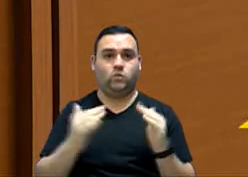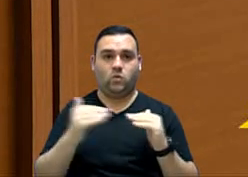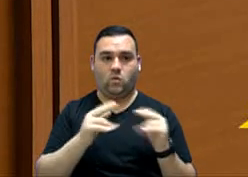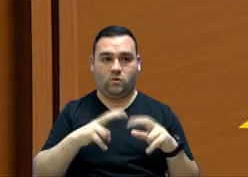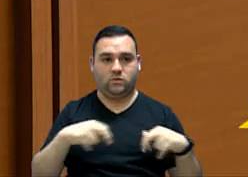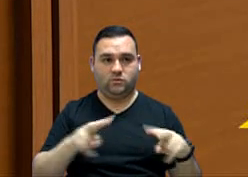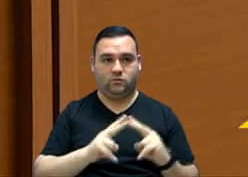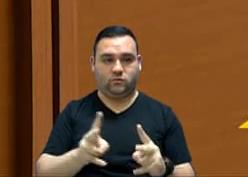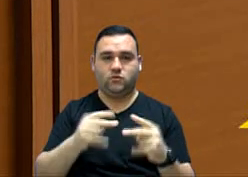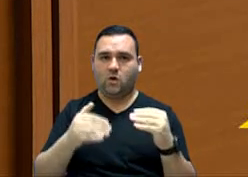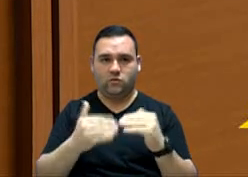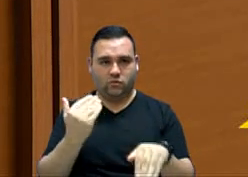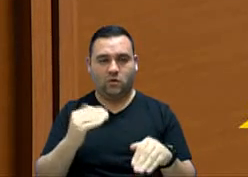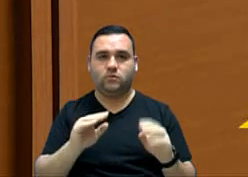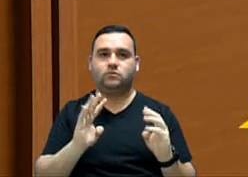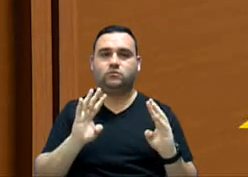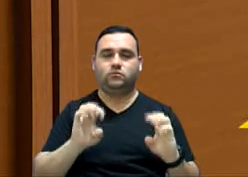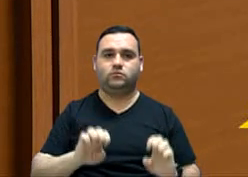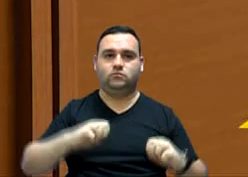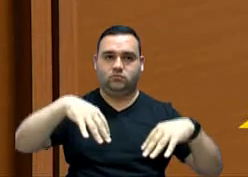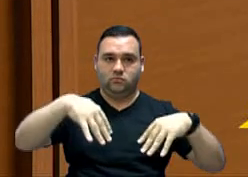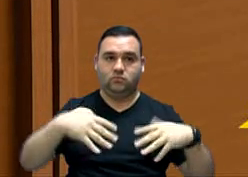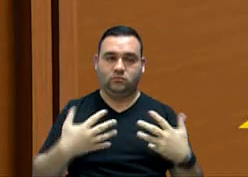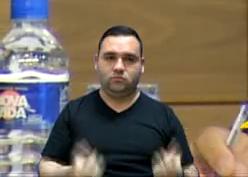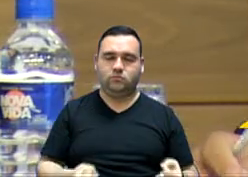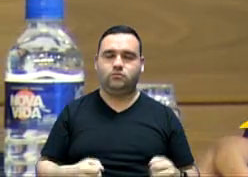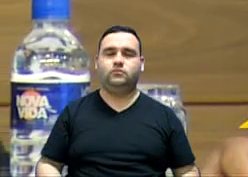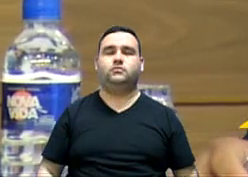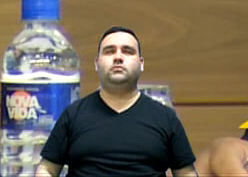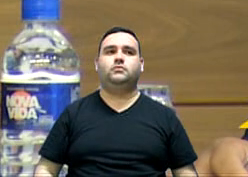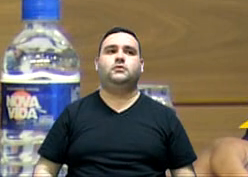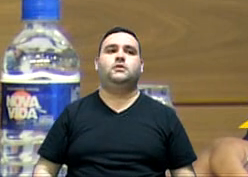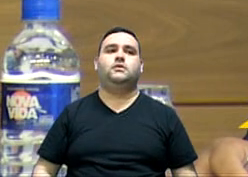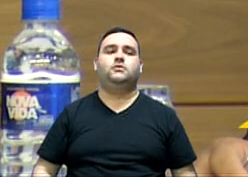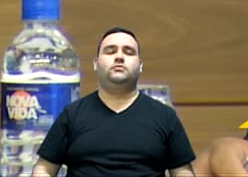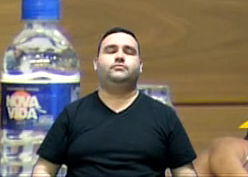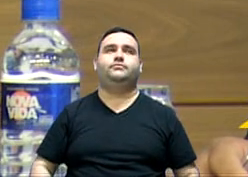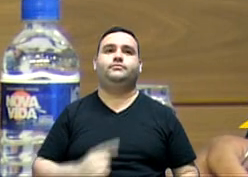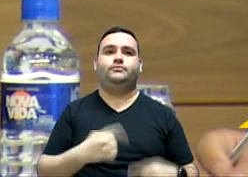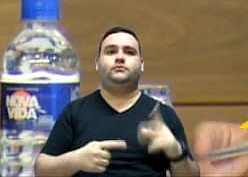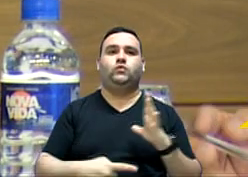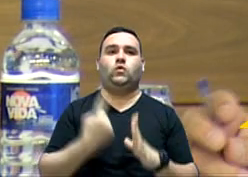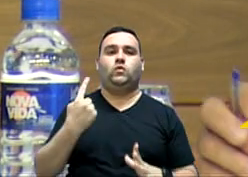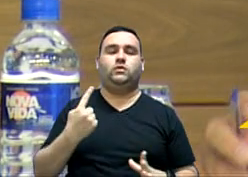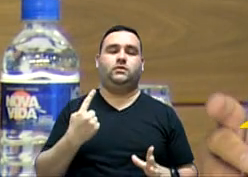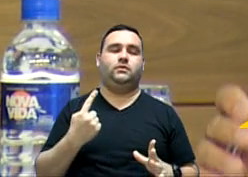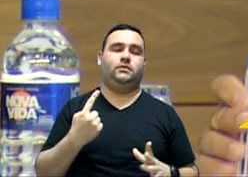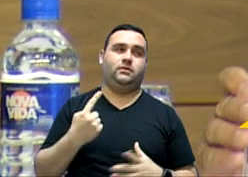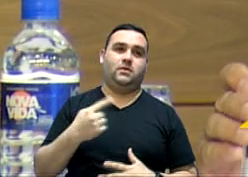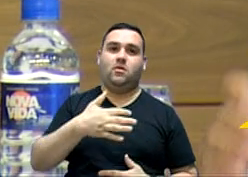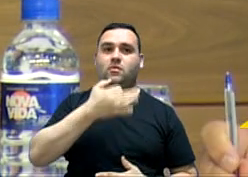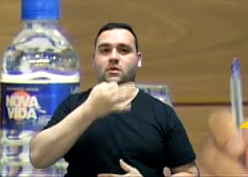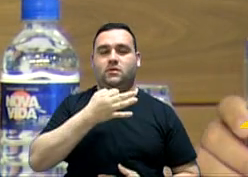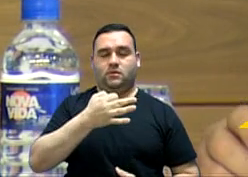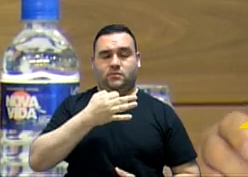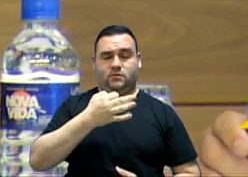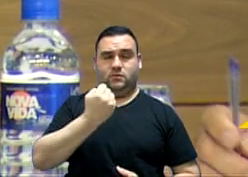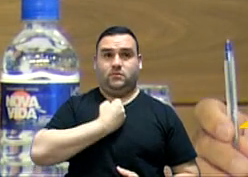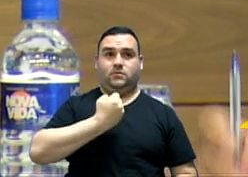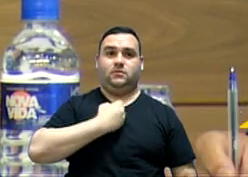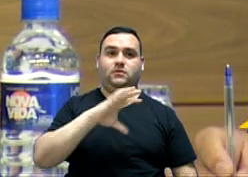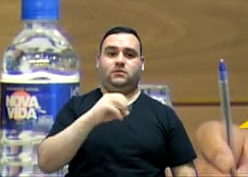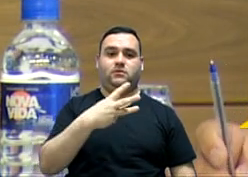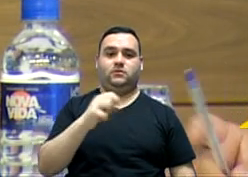concordam permaneçam como estão, que não concordam se manifestam. Aprovado. Discussão única. Moção